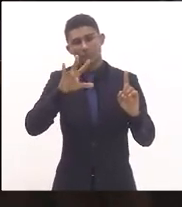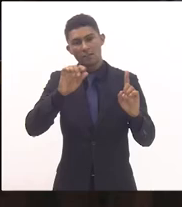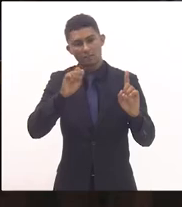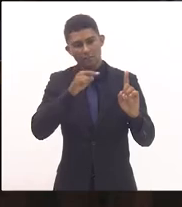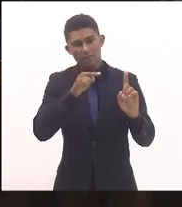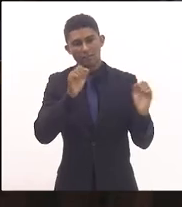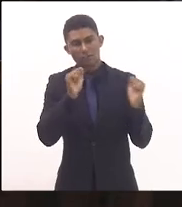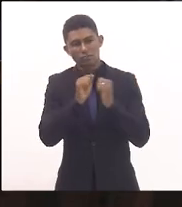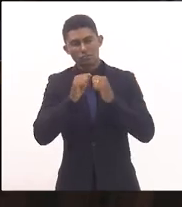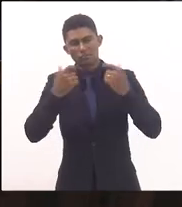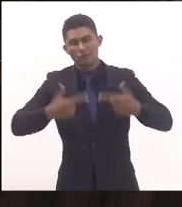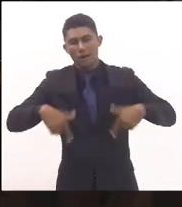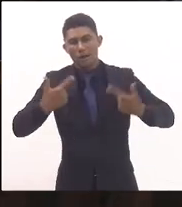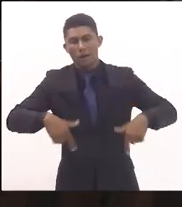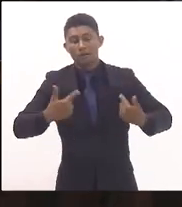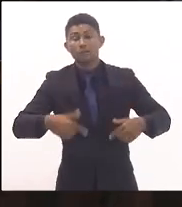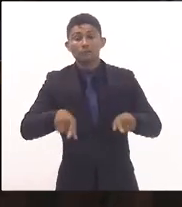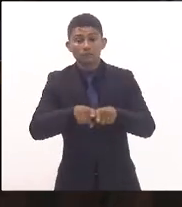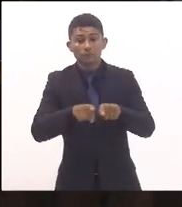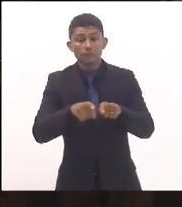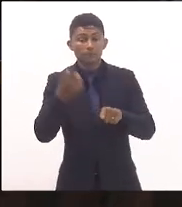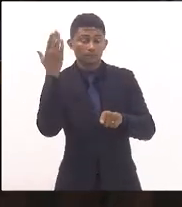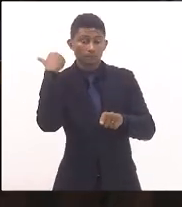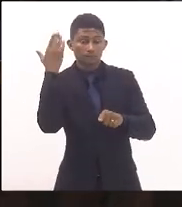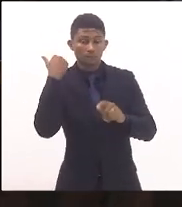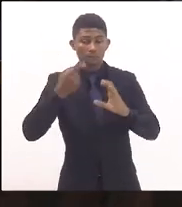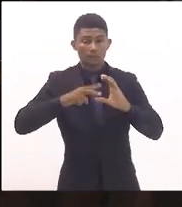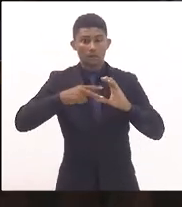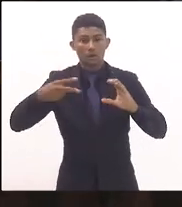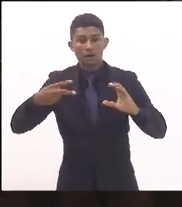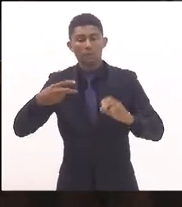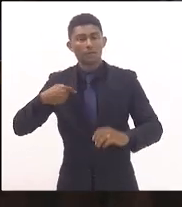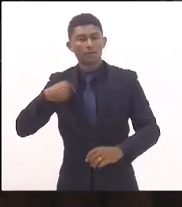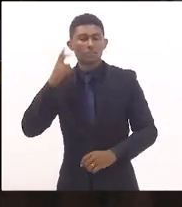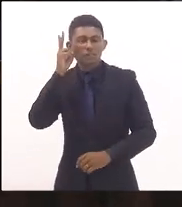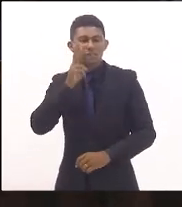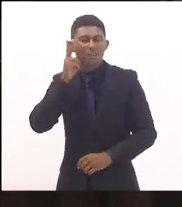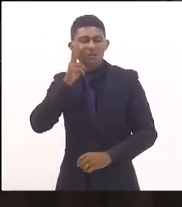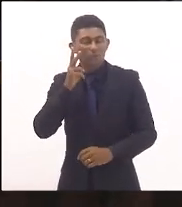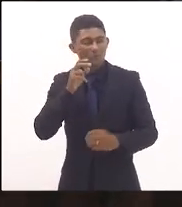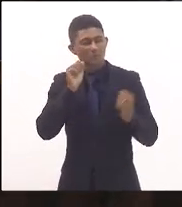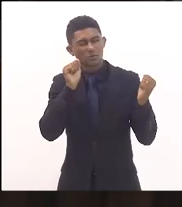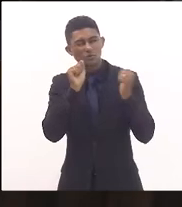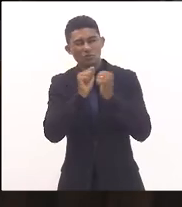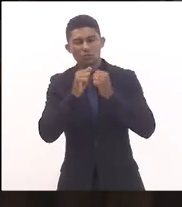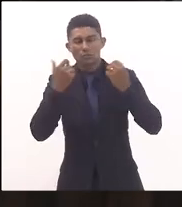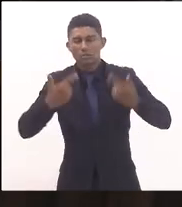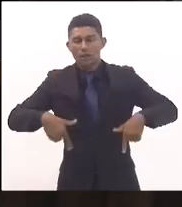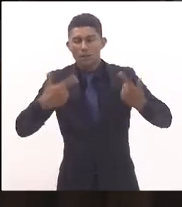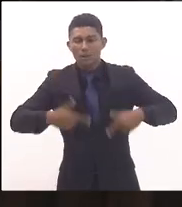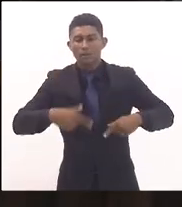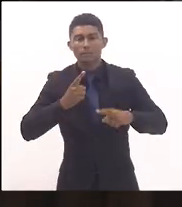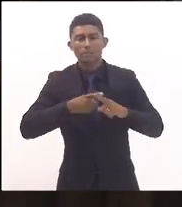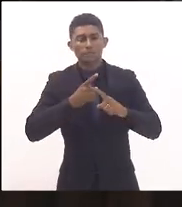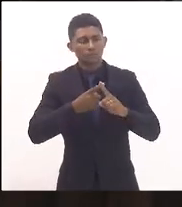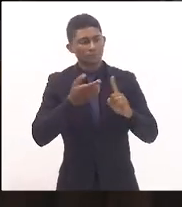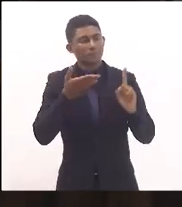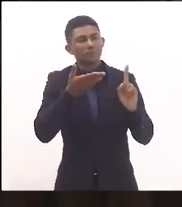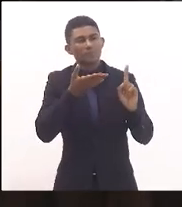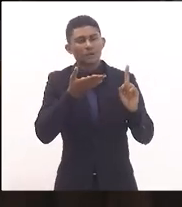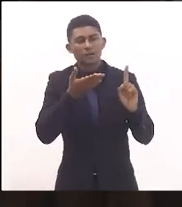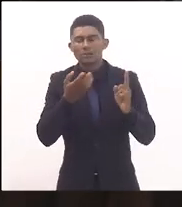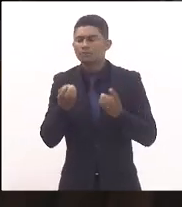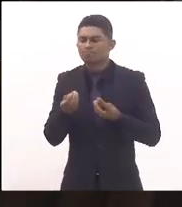câmara municipal É porque ela é sensível aquilo que eu